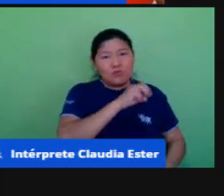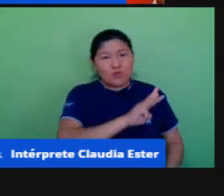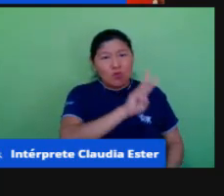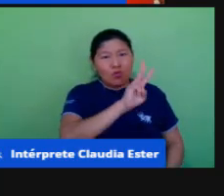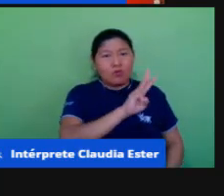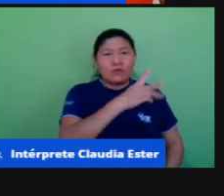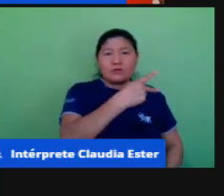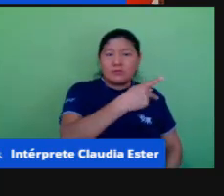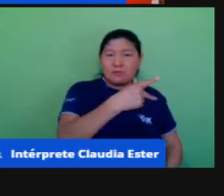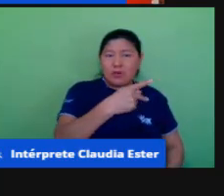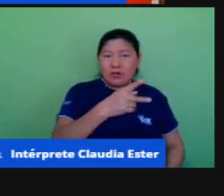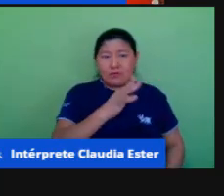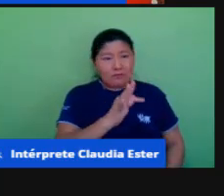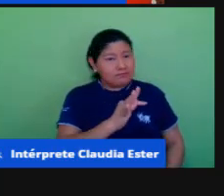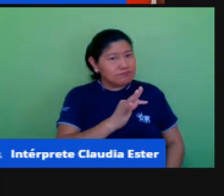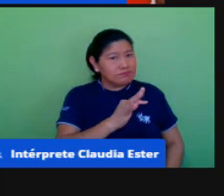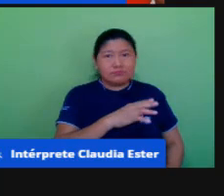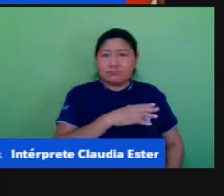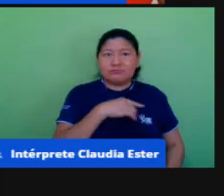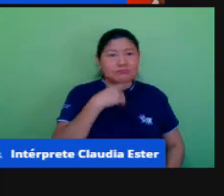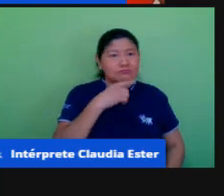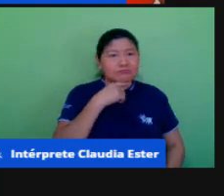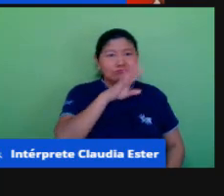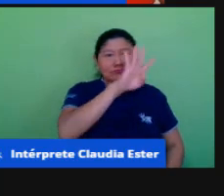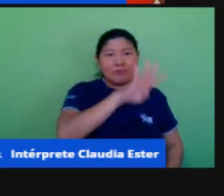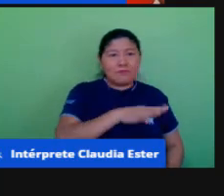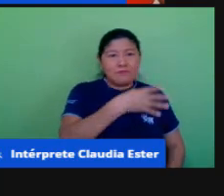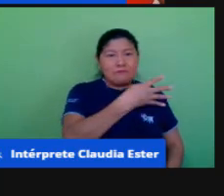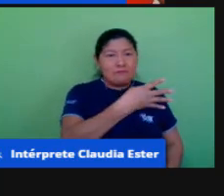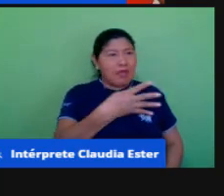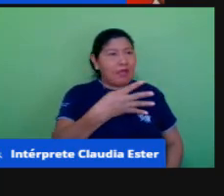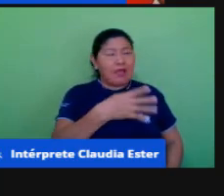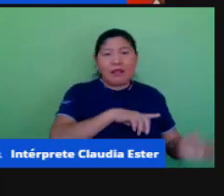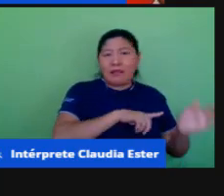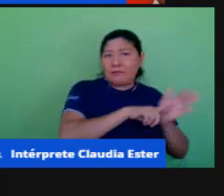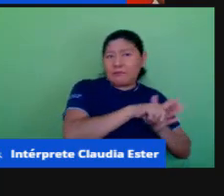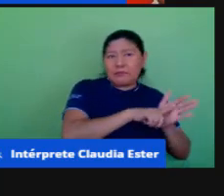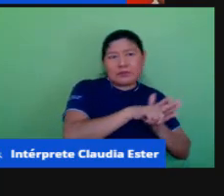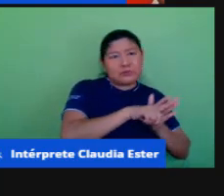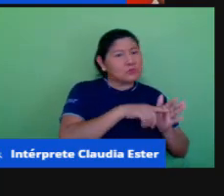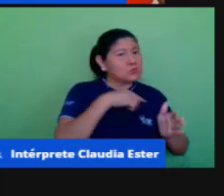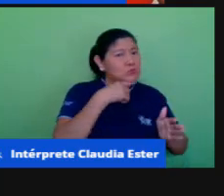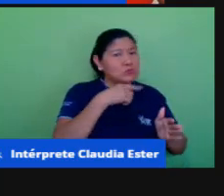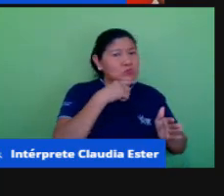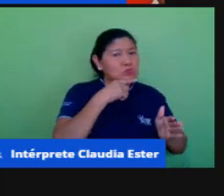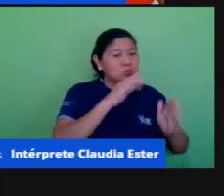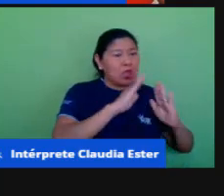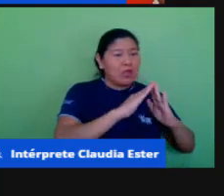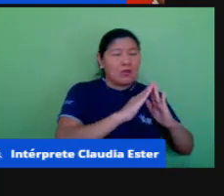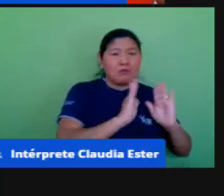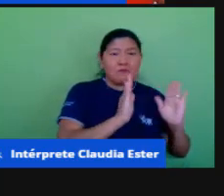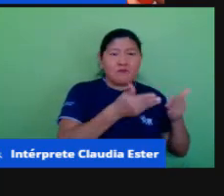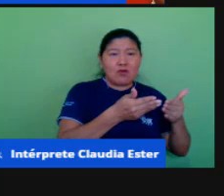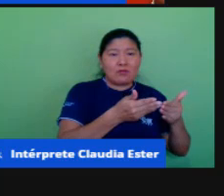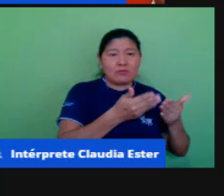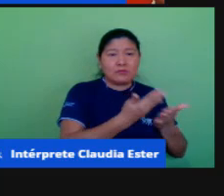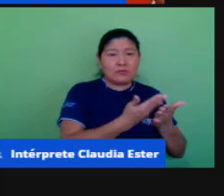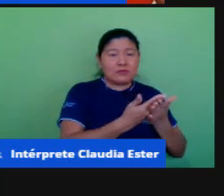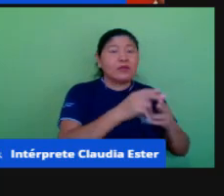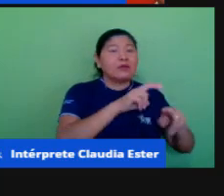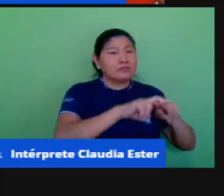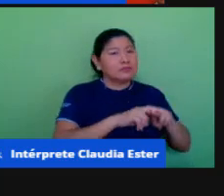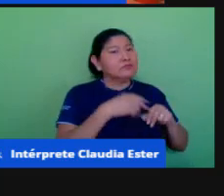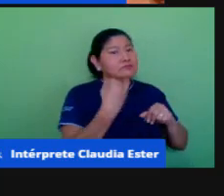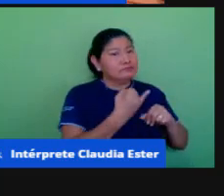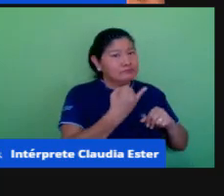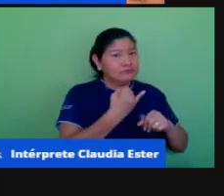o PowerPoint, eles não sabem utilizar algumas plataformas de pesquisas, né? Então, é importante o professor estar por dentro